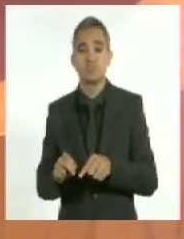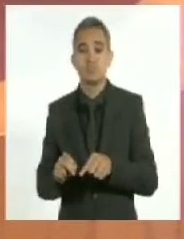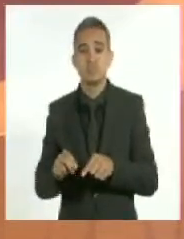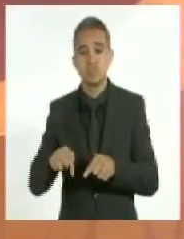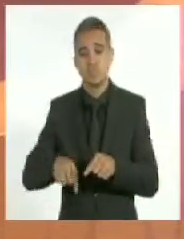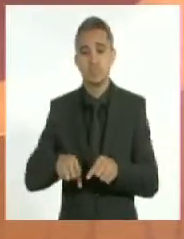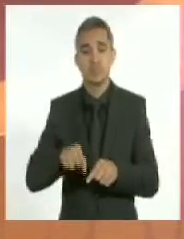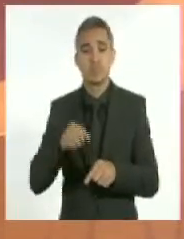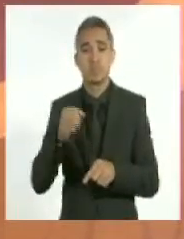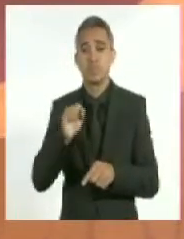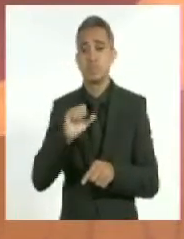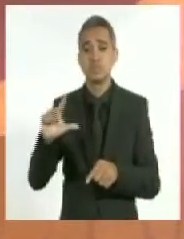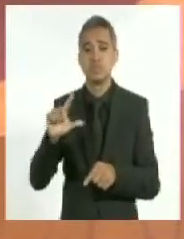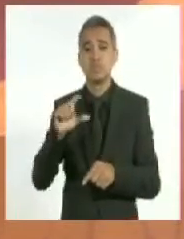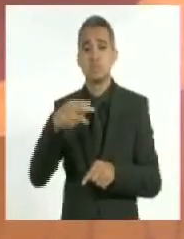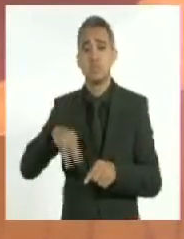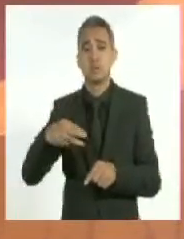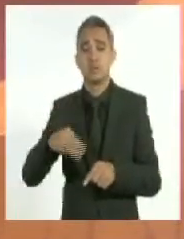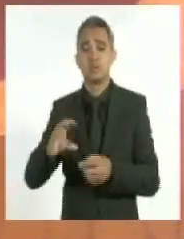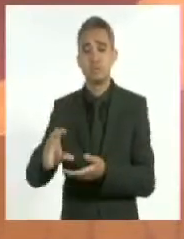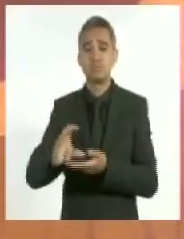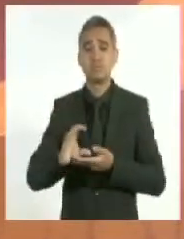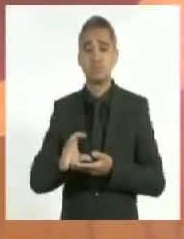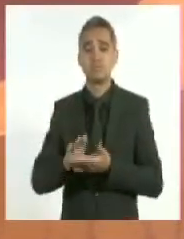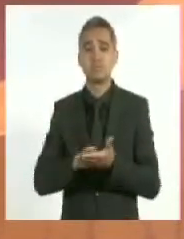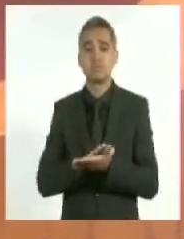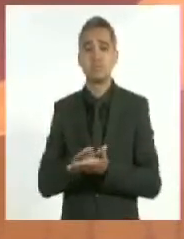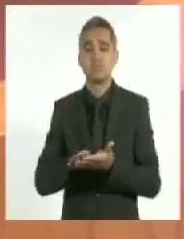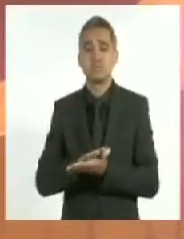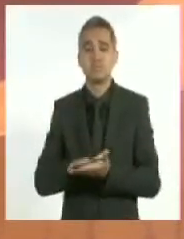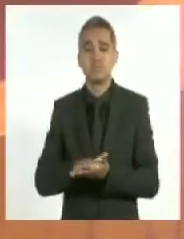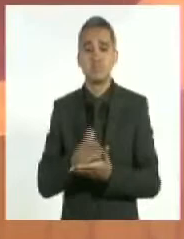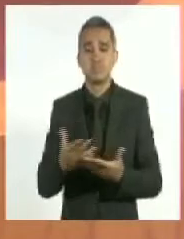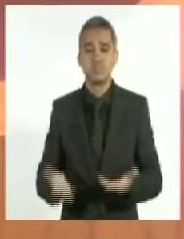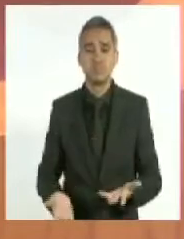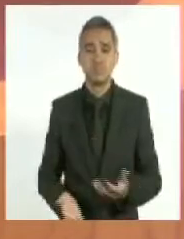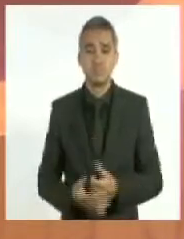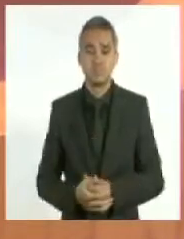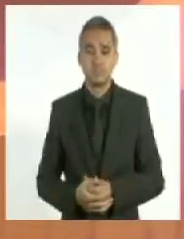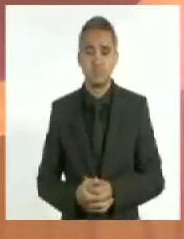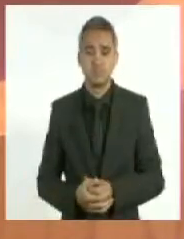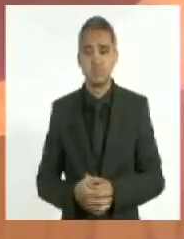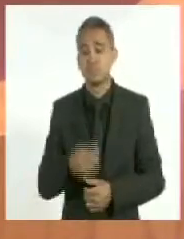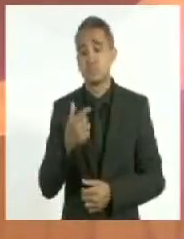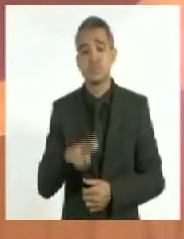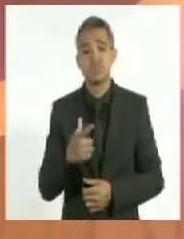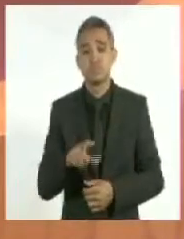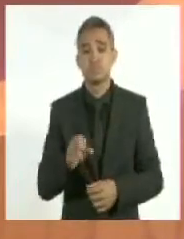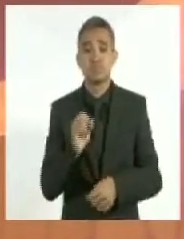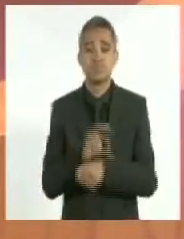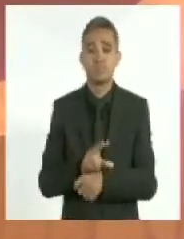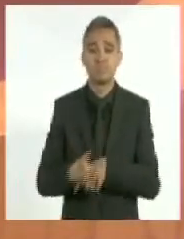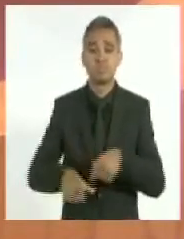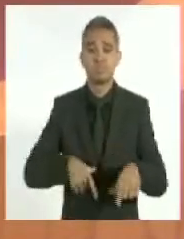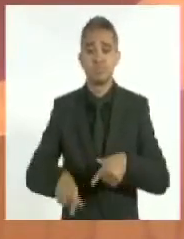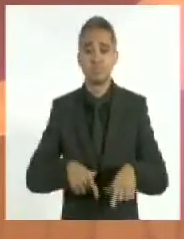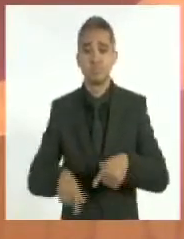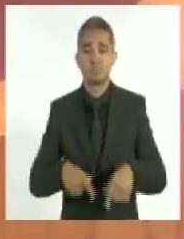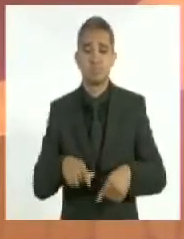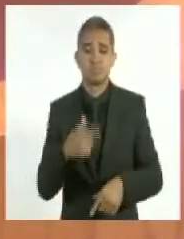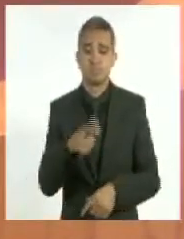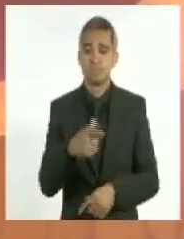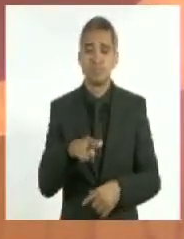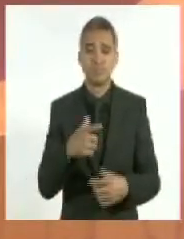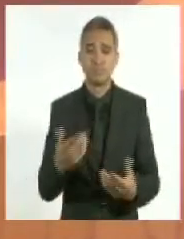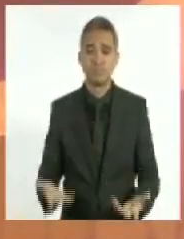Então, não há agregação de valor nesse produto, deputada Nina. Não gera a quantidade de empregos que poderia gerar com